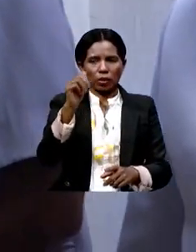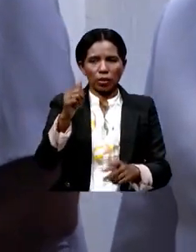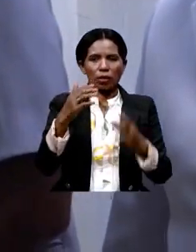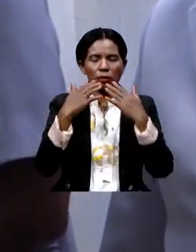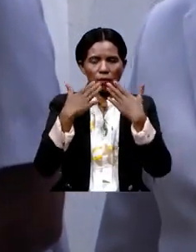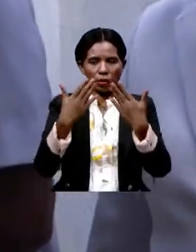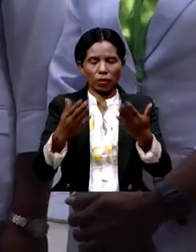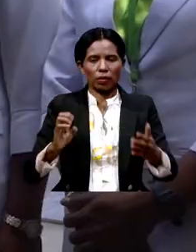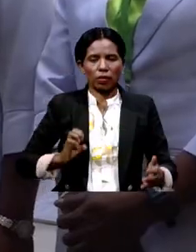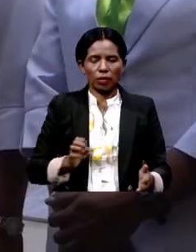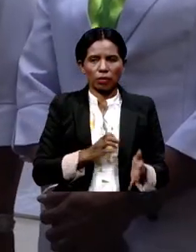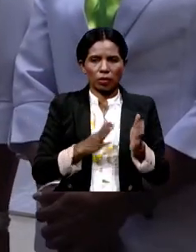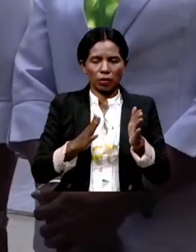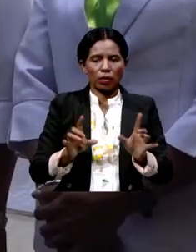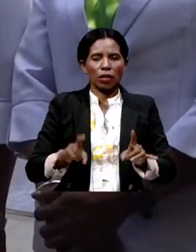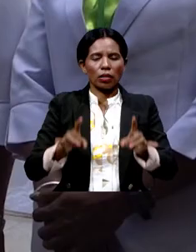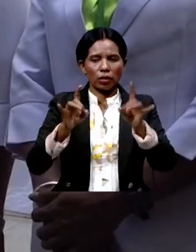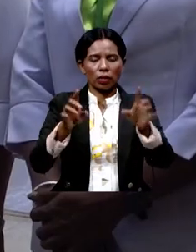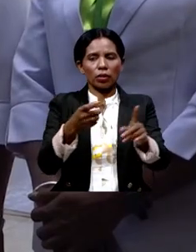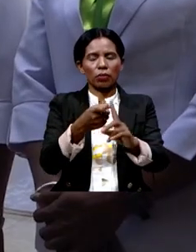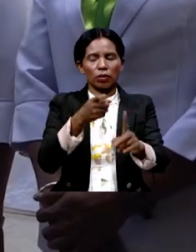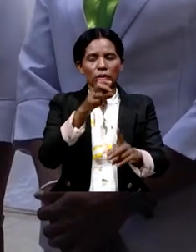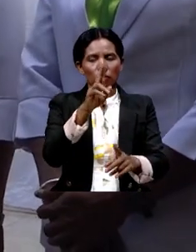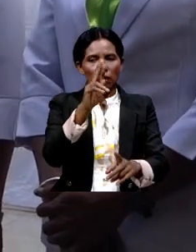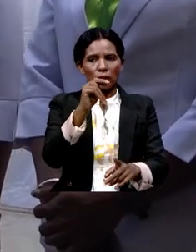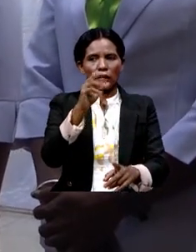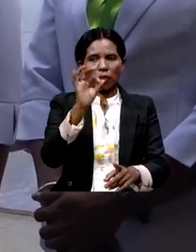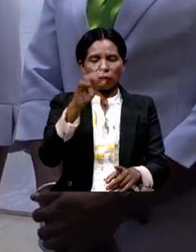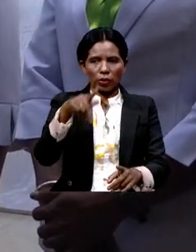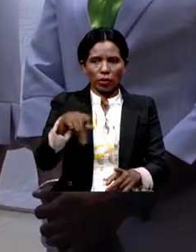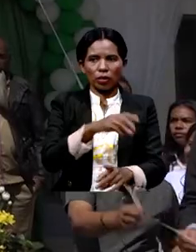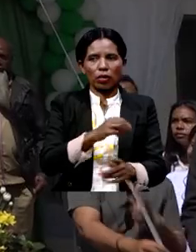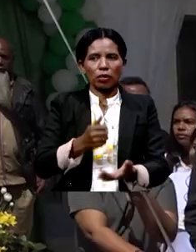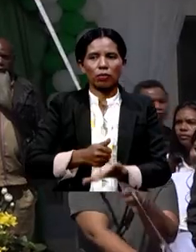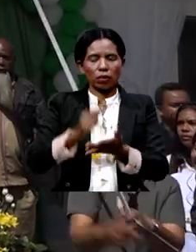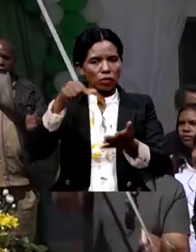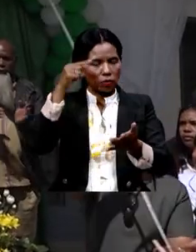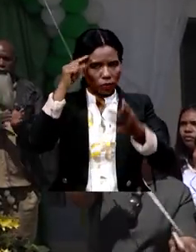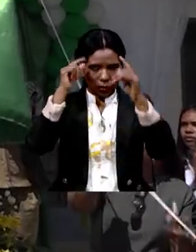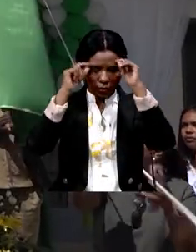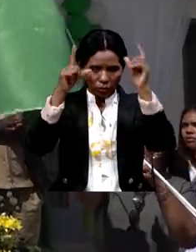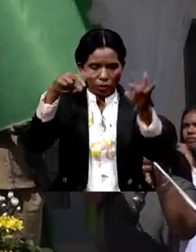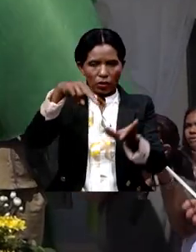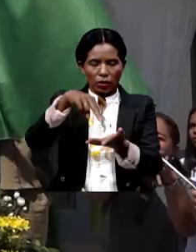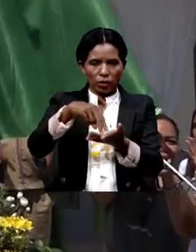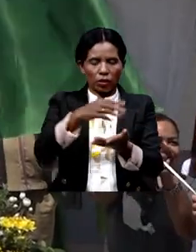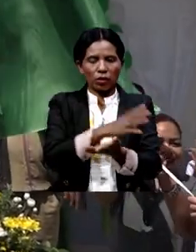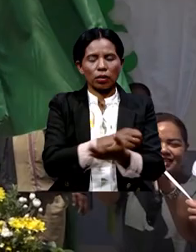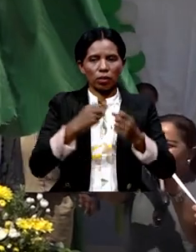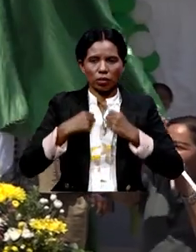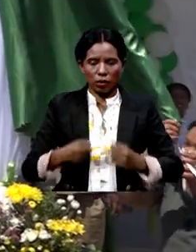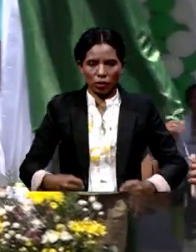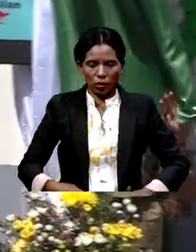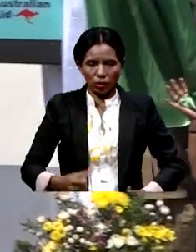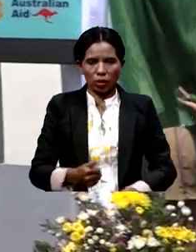agradece a embaixadora Austrália Liuhusi UNFPA também apoio ao governo Timor-Leste ho de hari facilidade de saúde ho